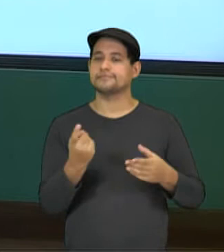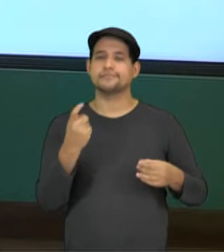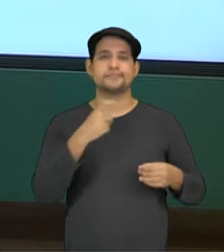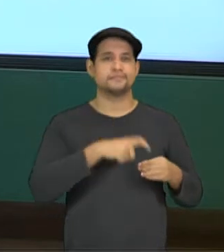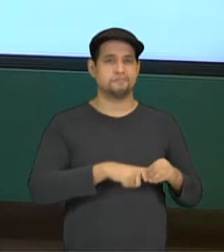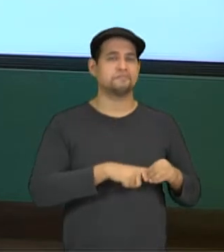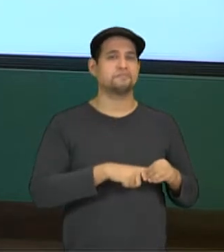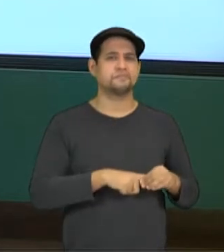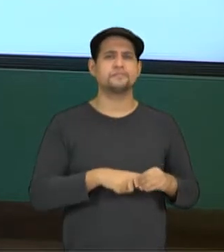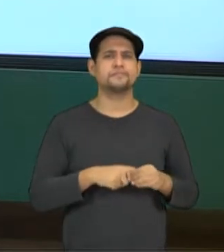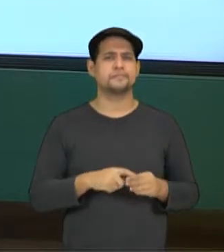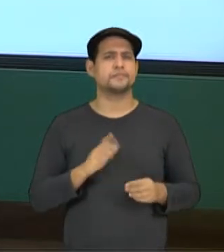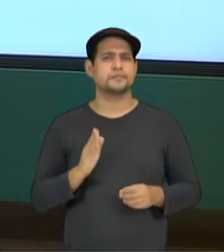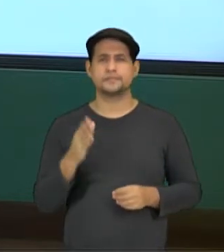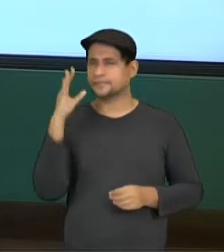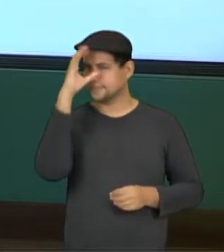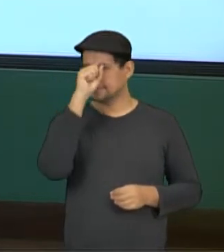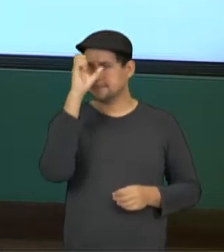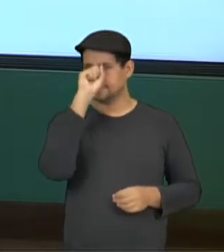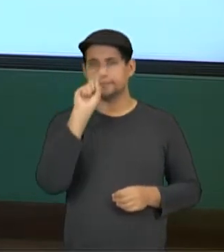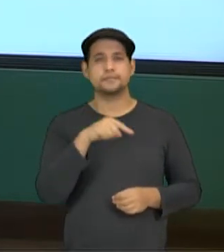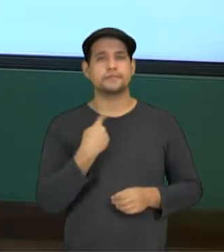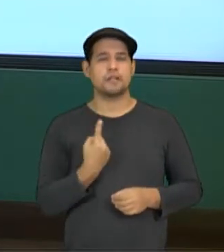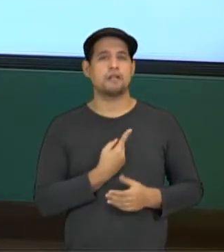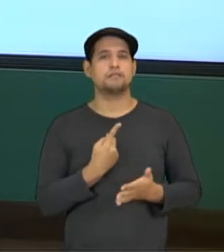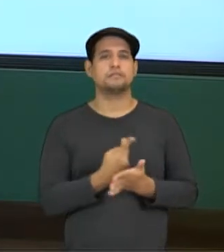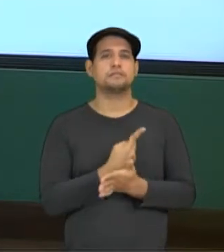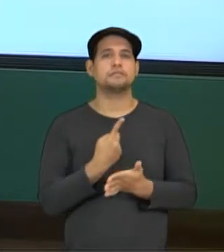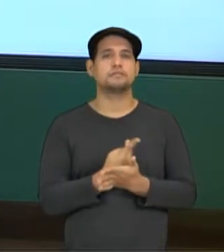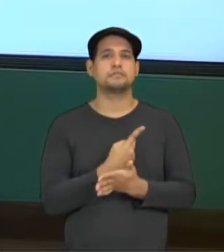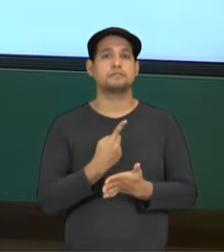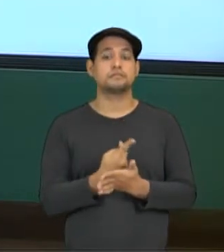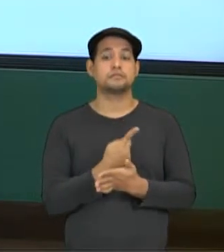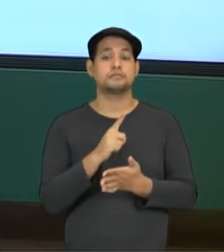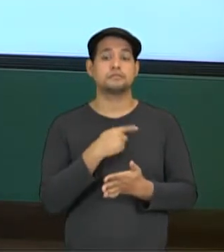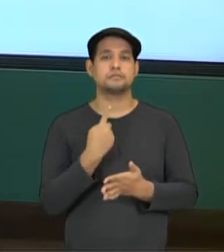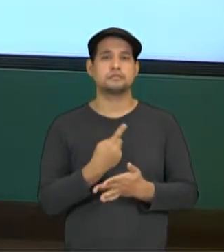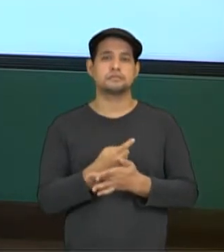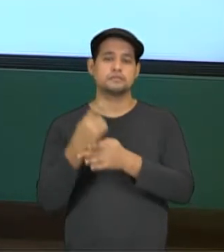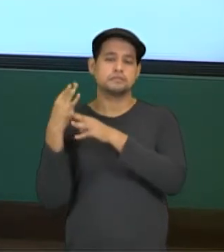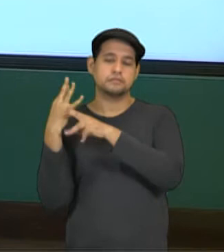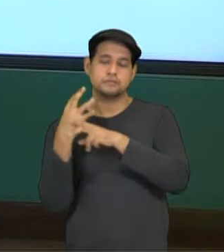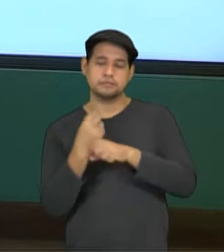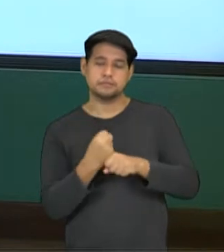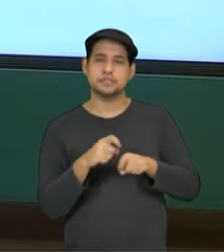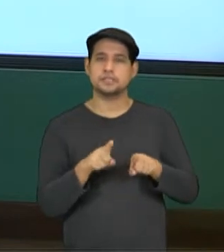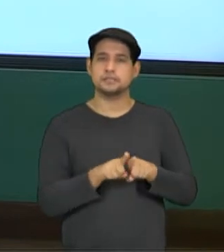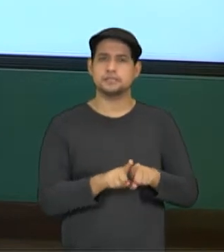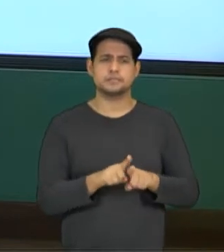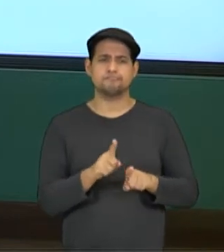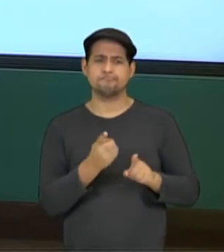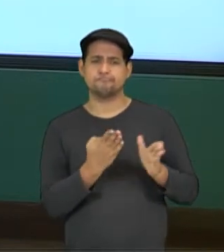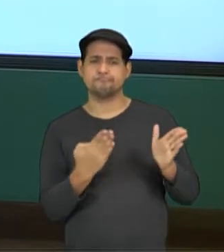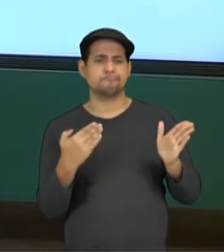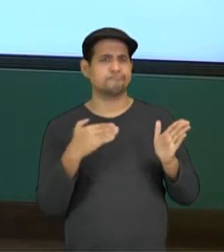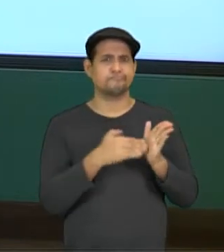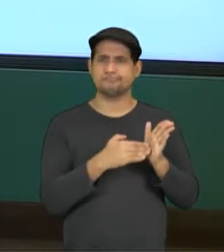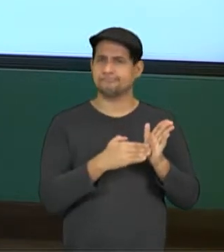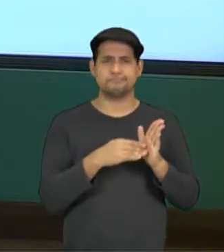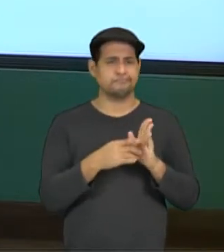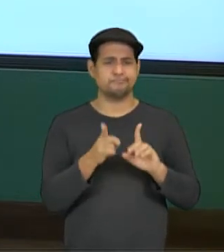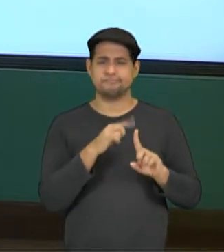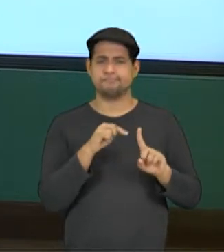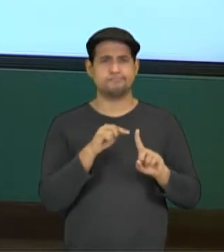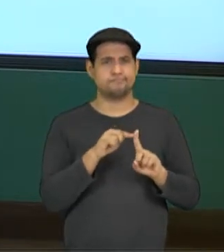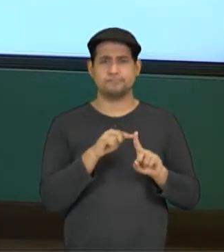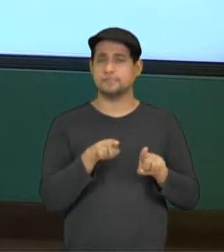caminho. Nós aprendemos com os nossos erros, né? A gente faz uma revisão desse caminho quando a gente não alcança o nosso objetivo em um